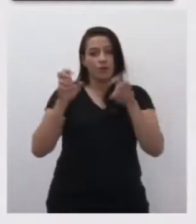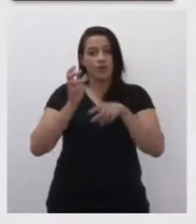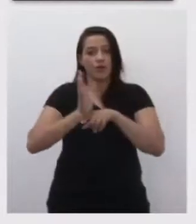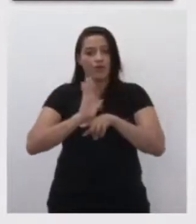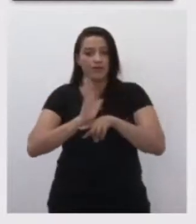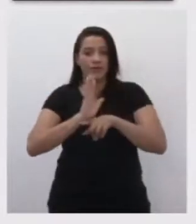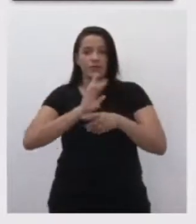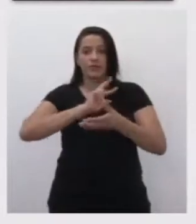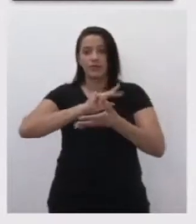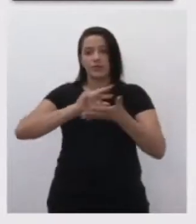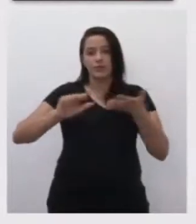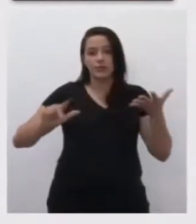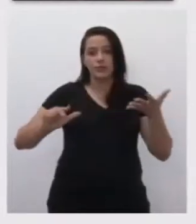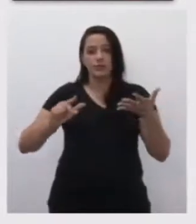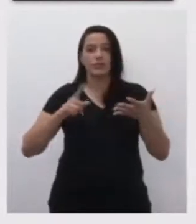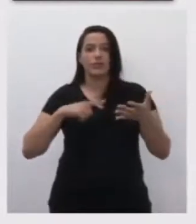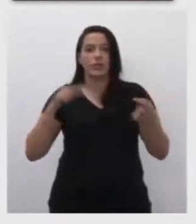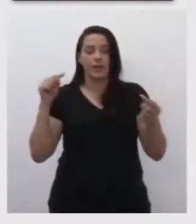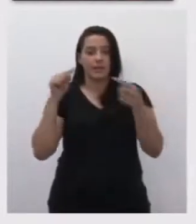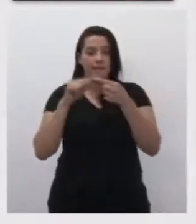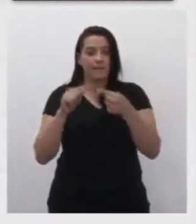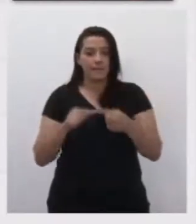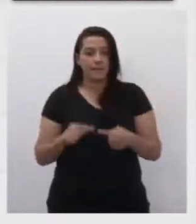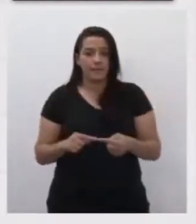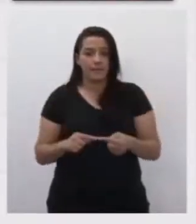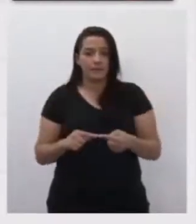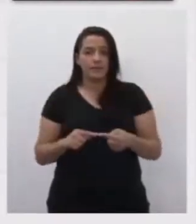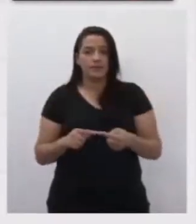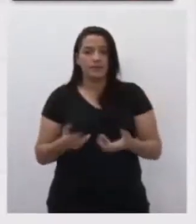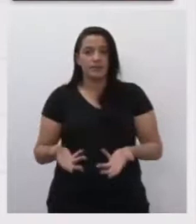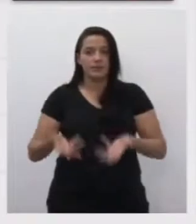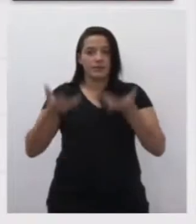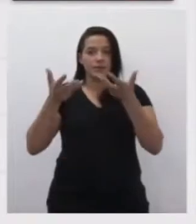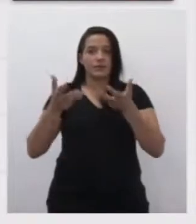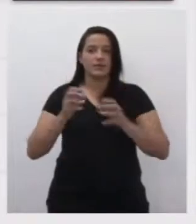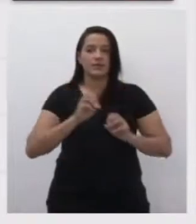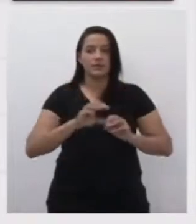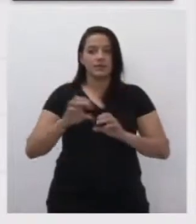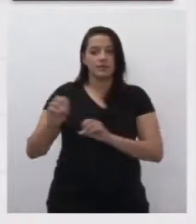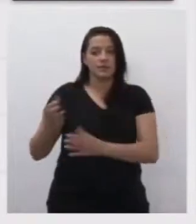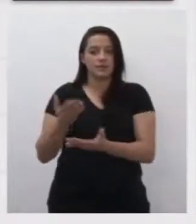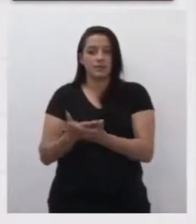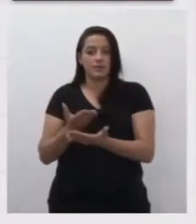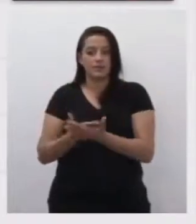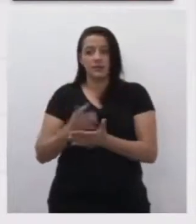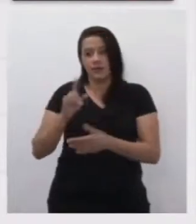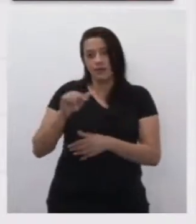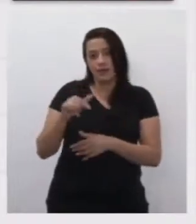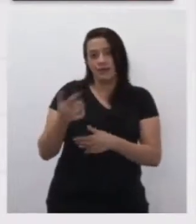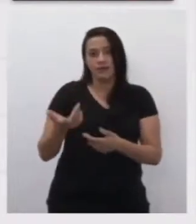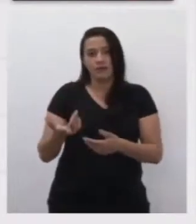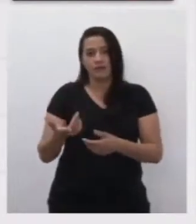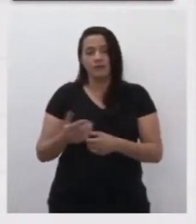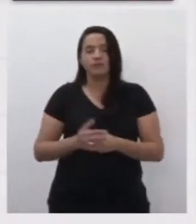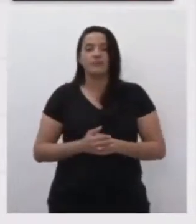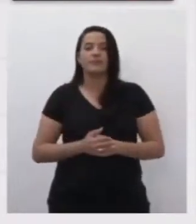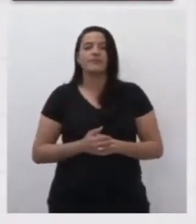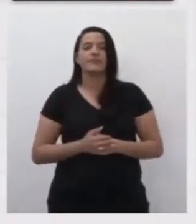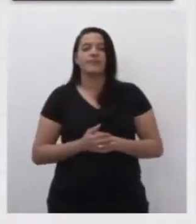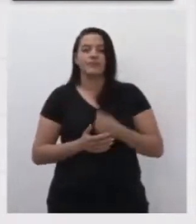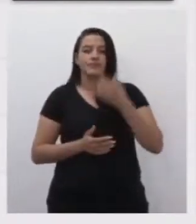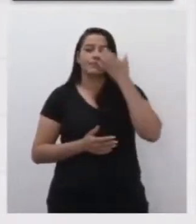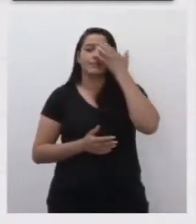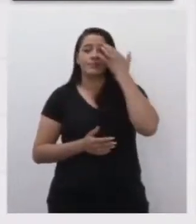vídeos e recursos para poder enriquecer a minha aula e trabalhar. É isso, né?